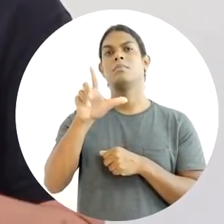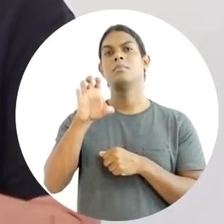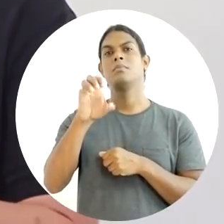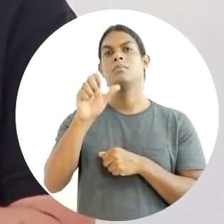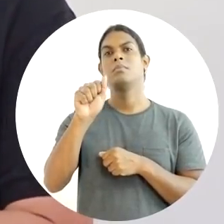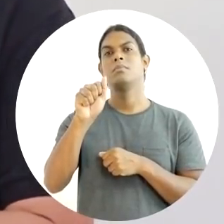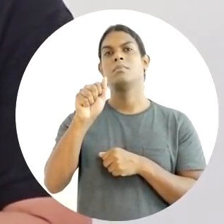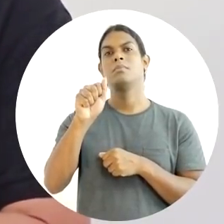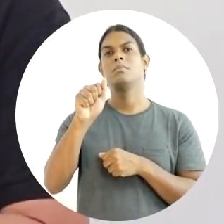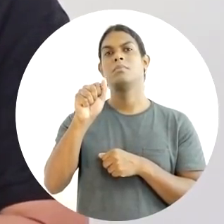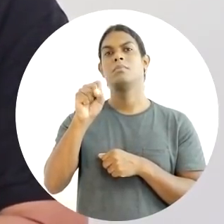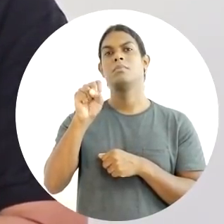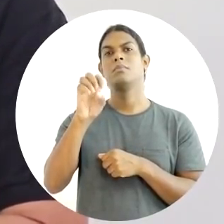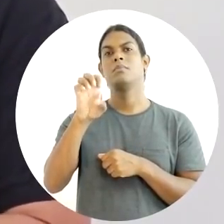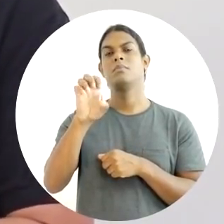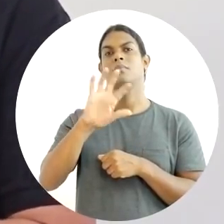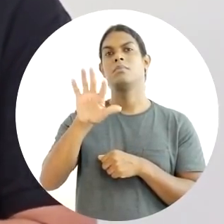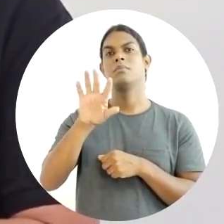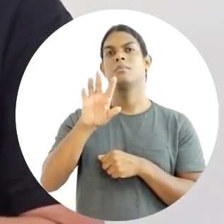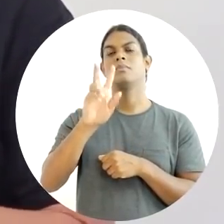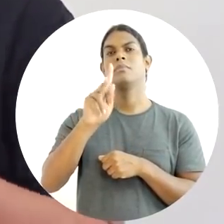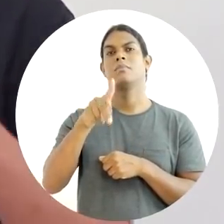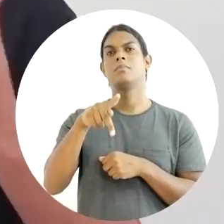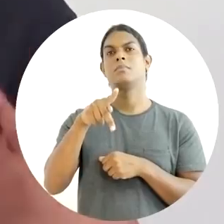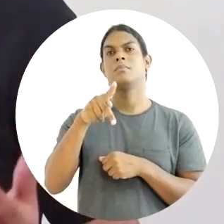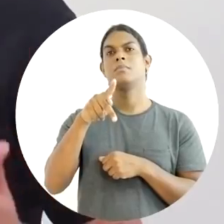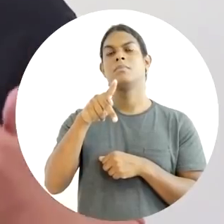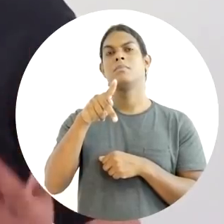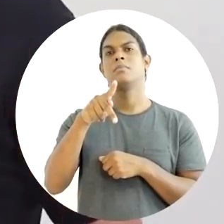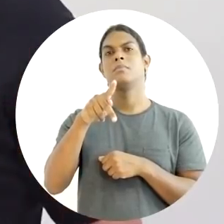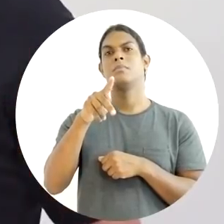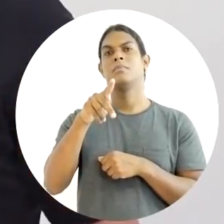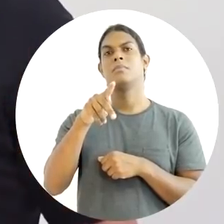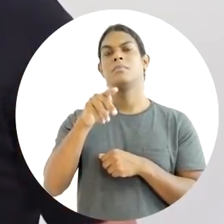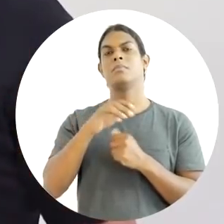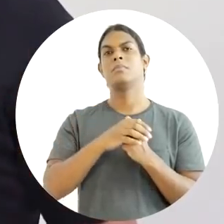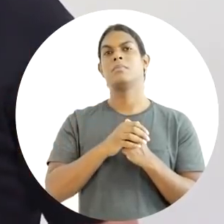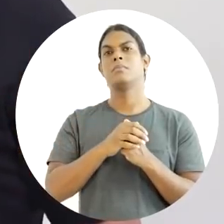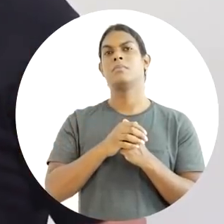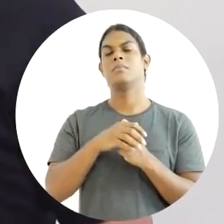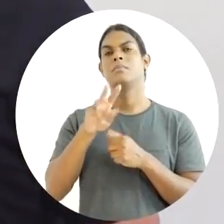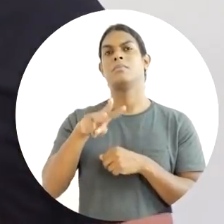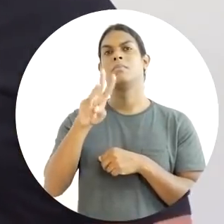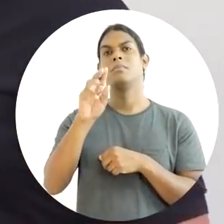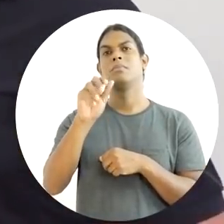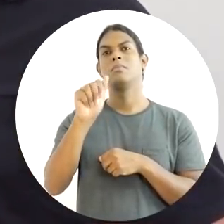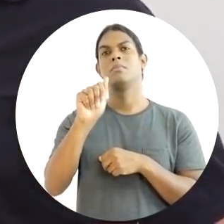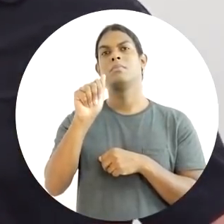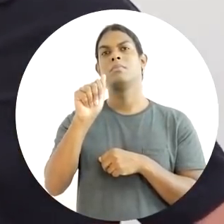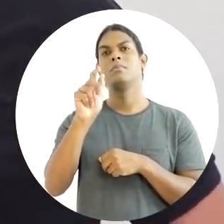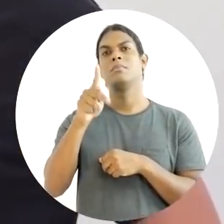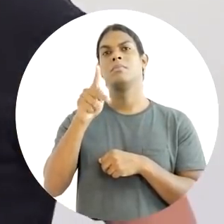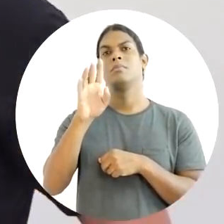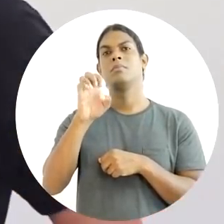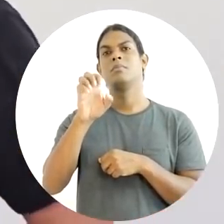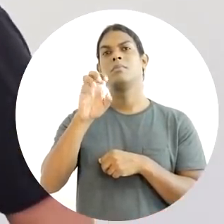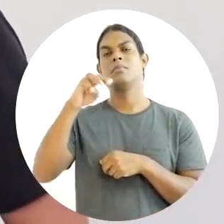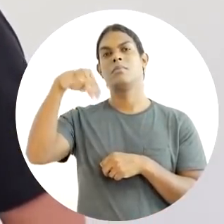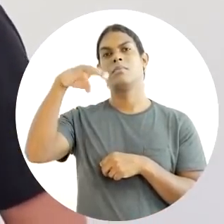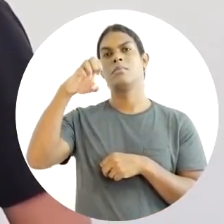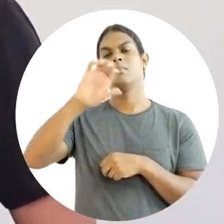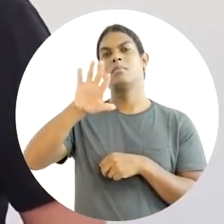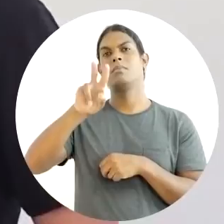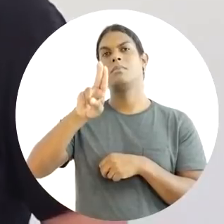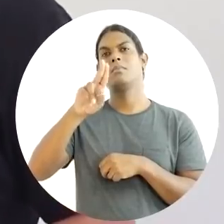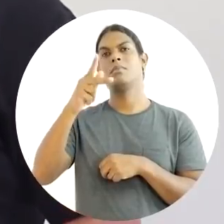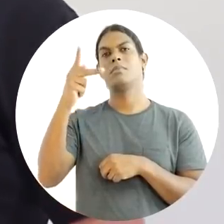né? Juntando essas duas palavras vai dar despertar, acordar, né? No segundo quadrinho a gente